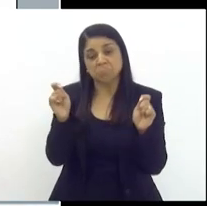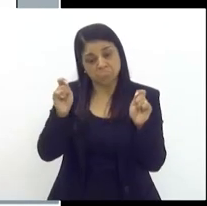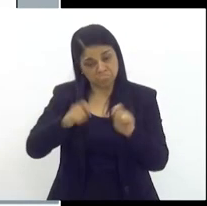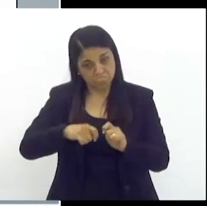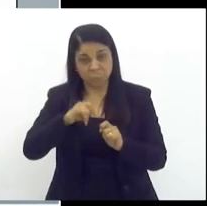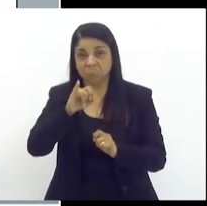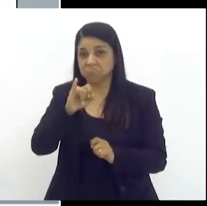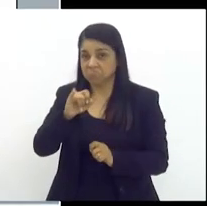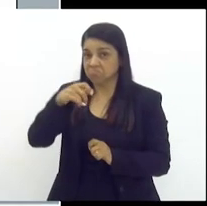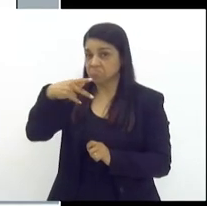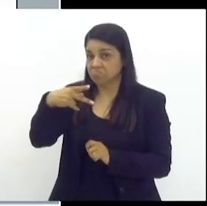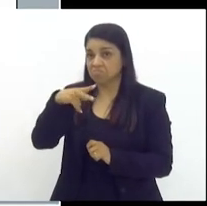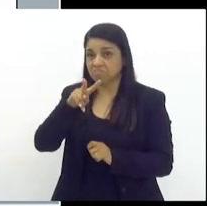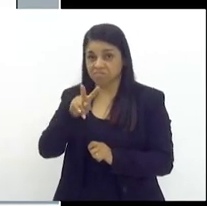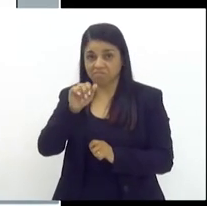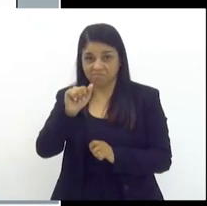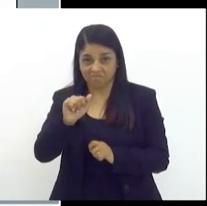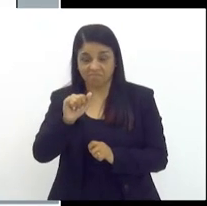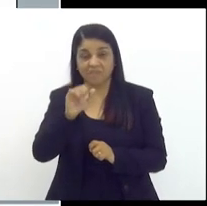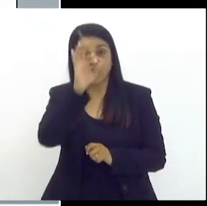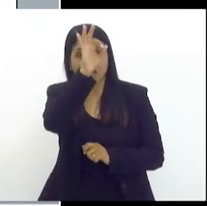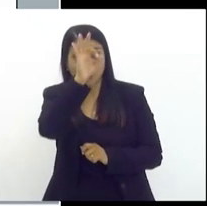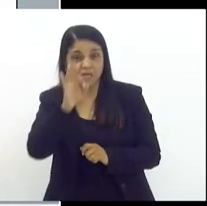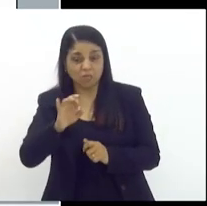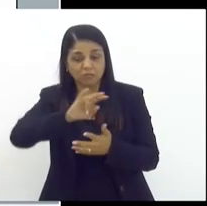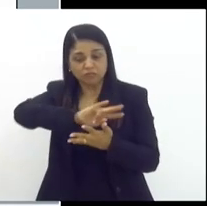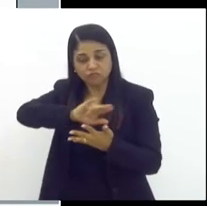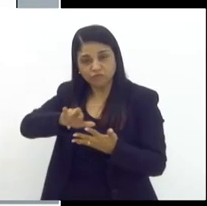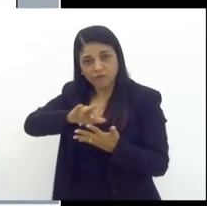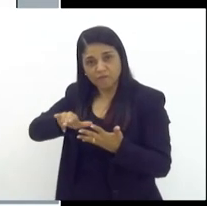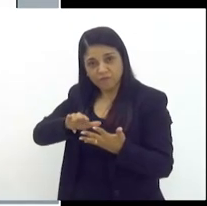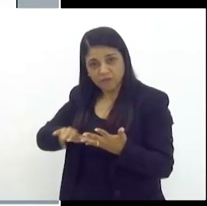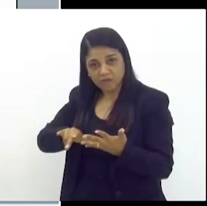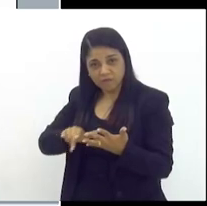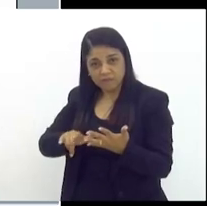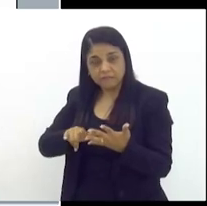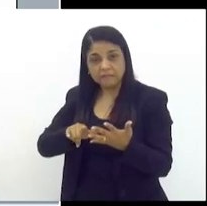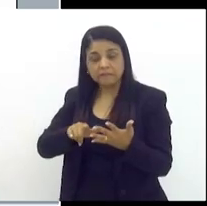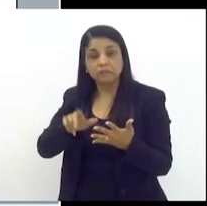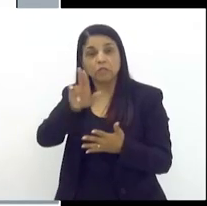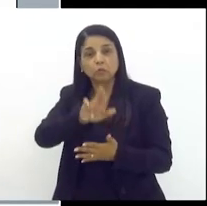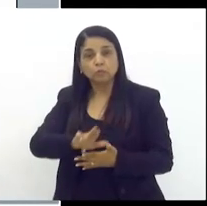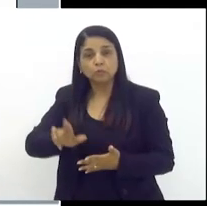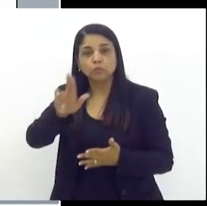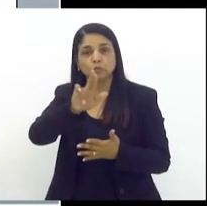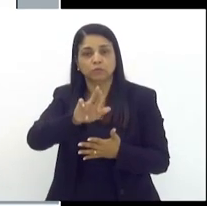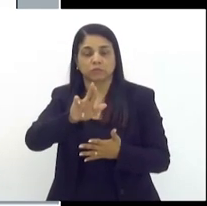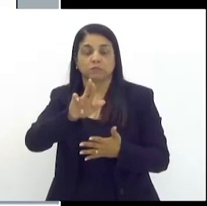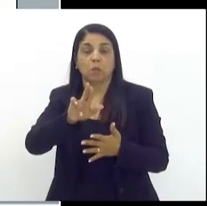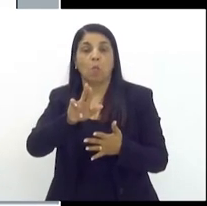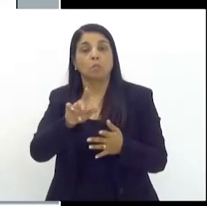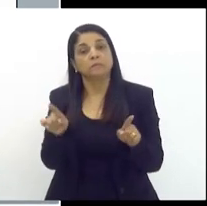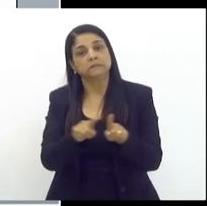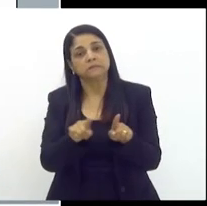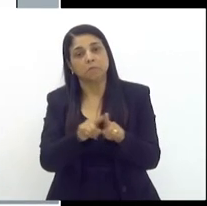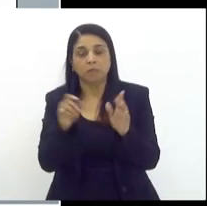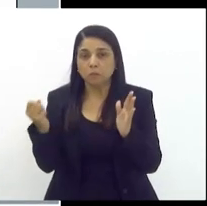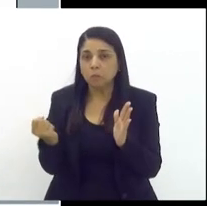diferenciadas função do tipo valor da utilização do impacto ambiental